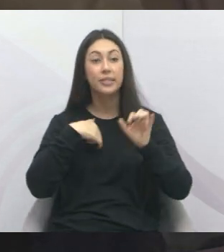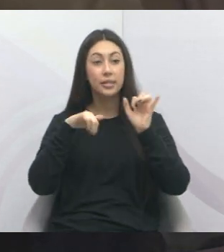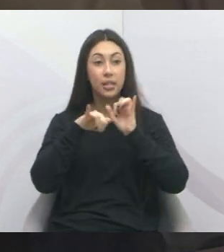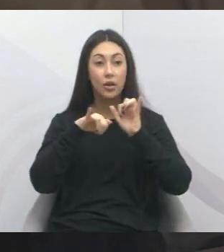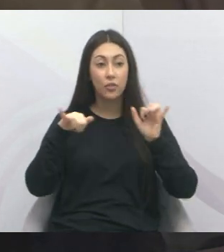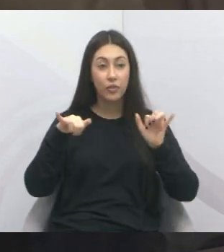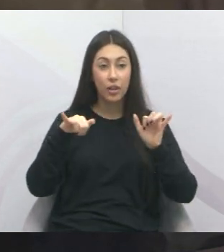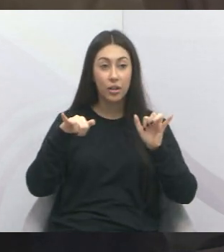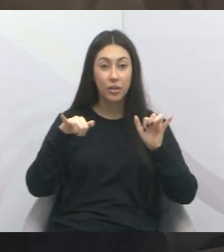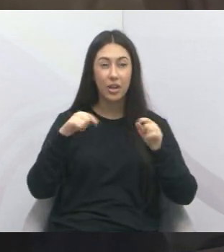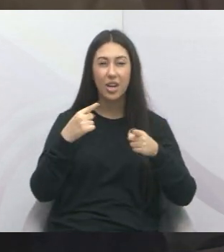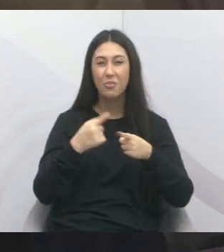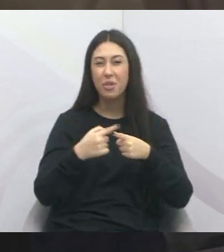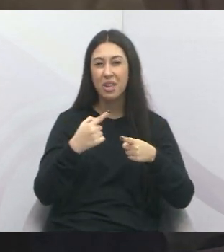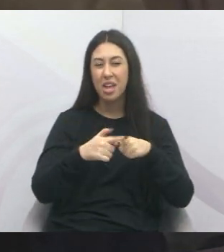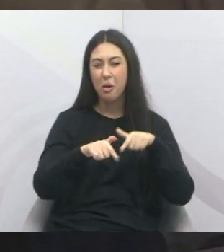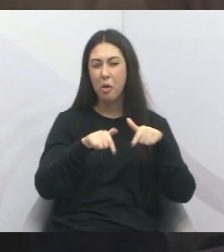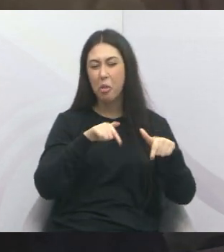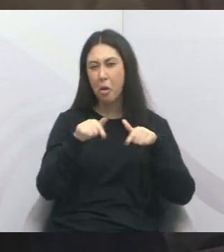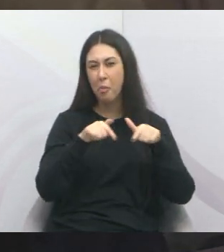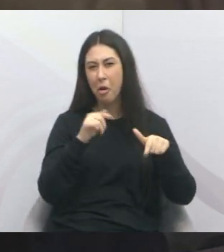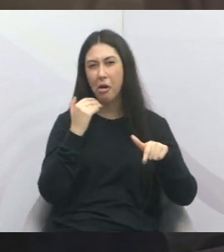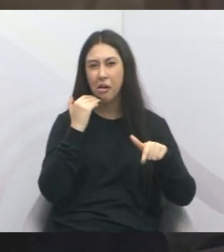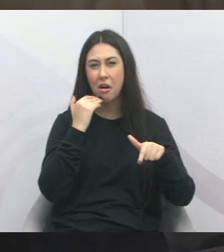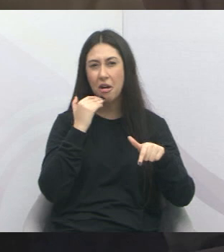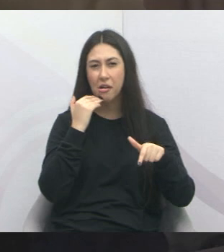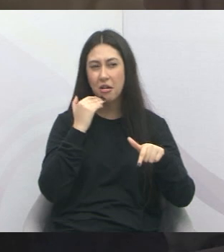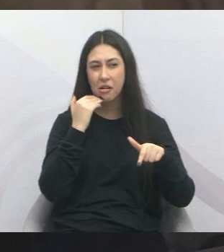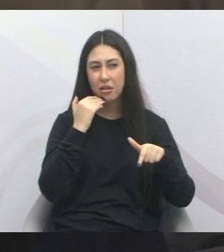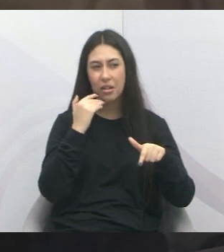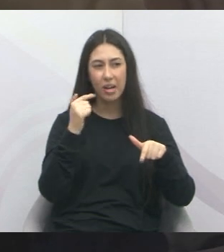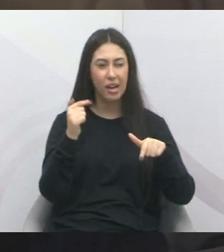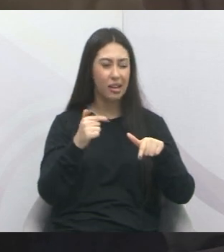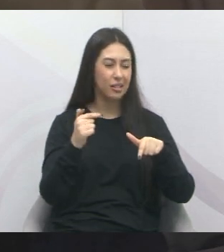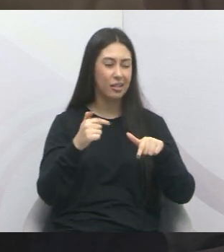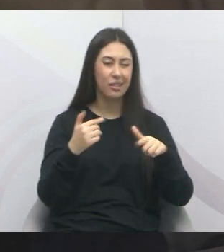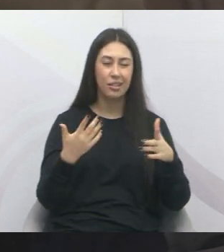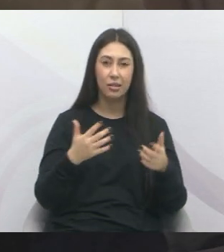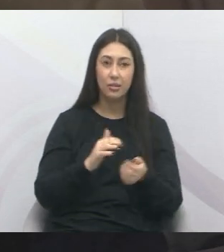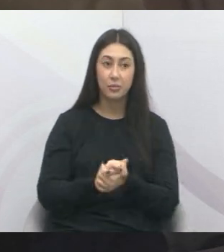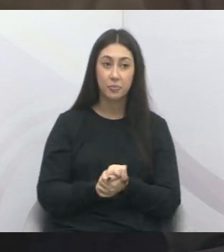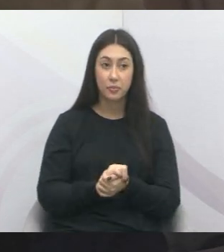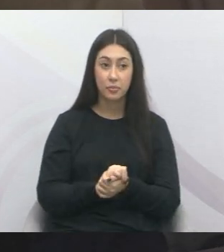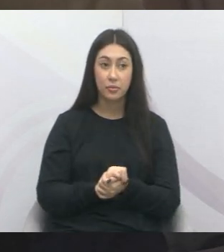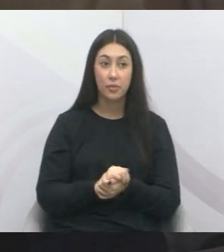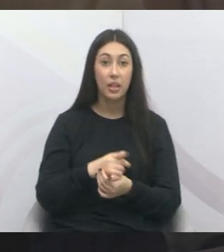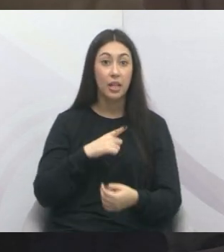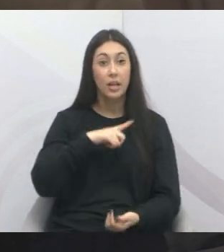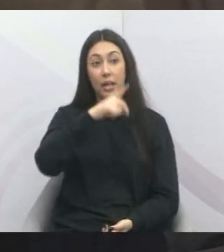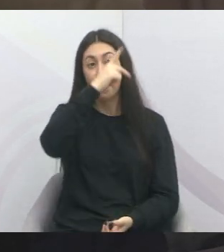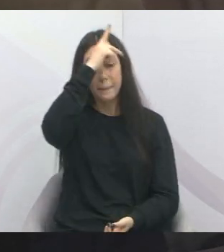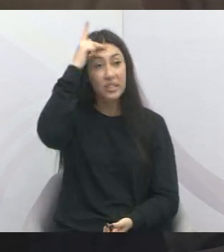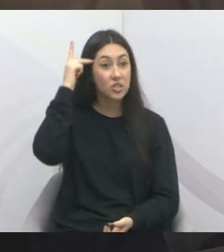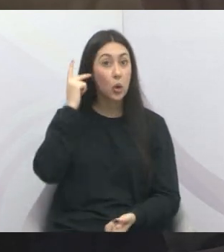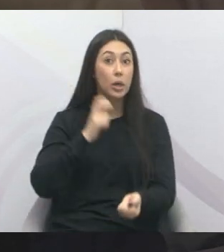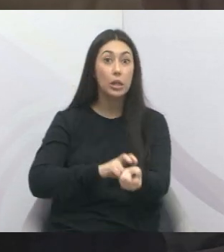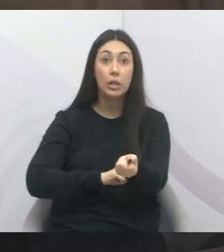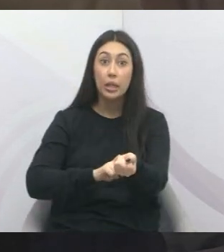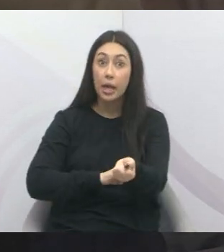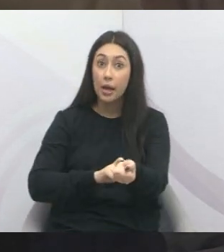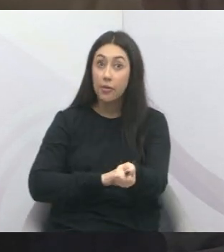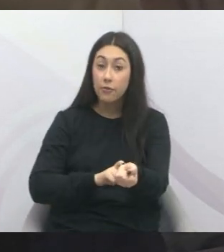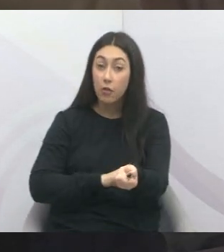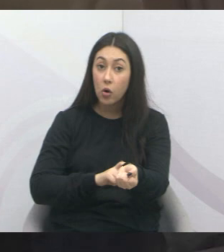que está sucateado quando a gente fala daqui dos números para fora. É gente que está passando raiva em posto